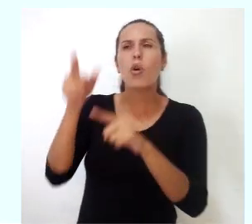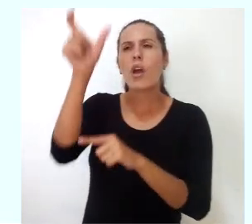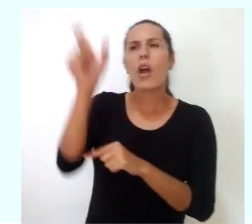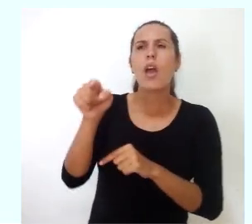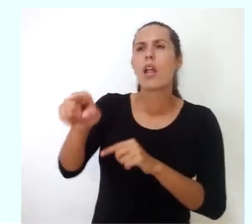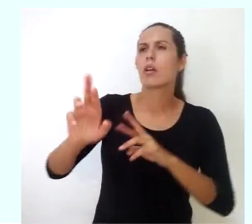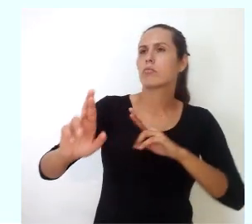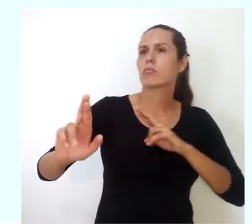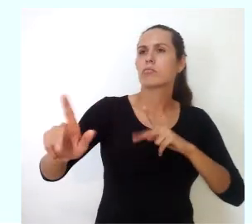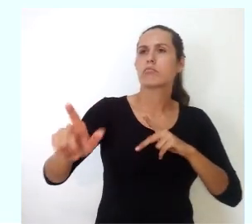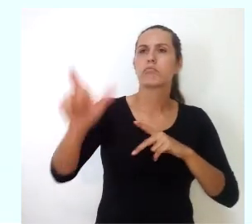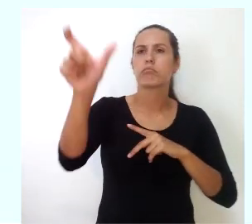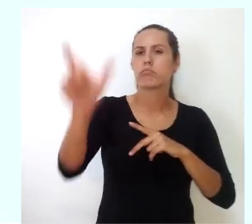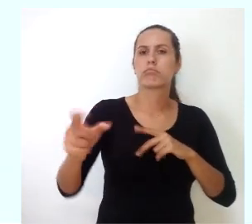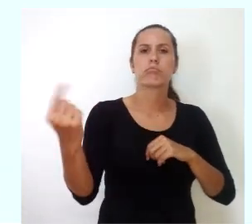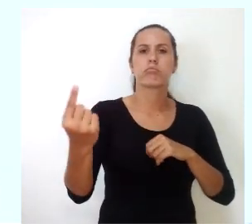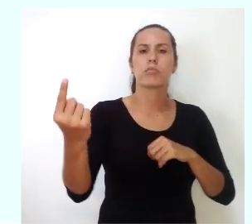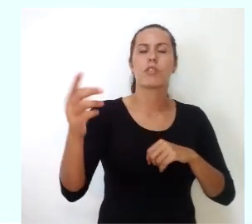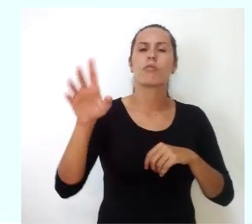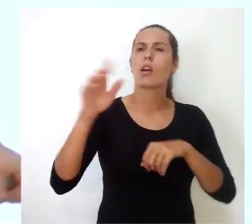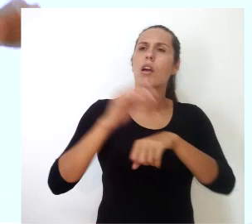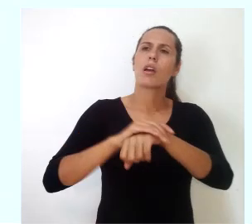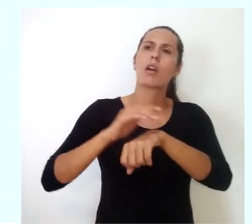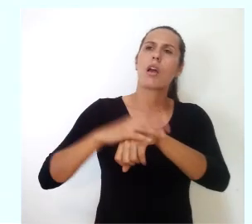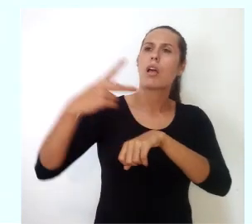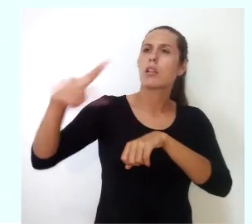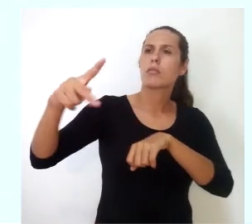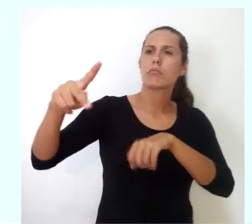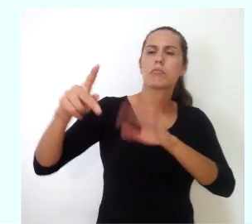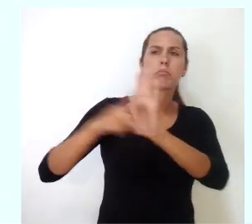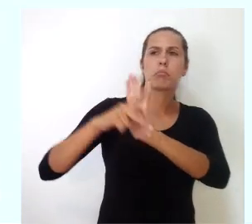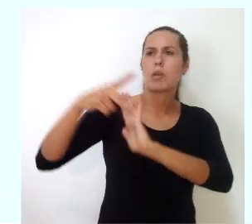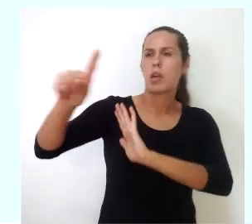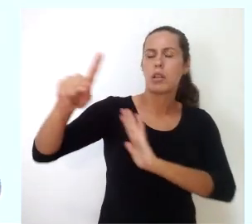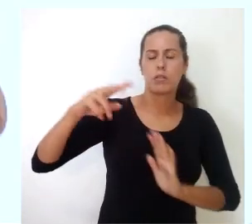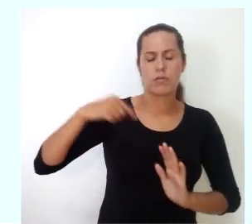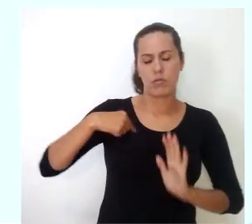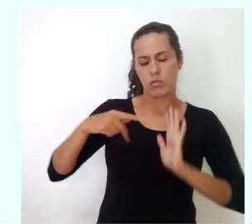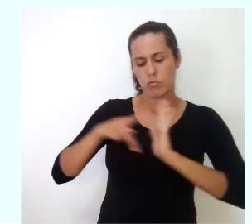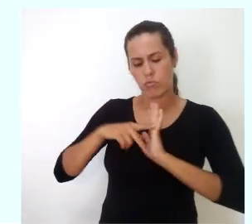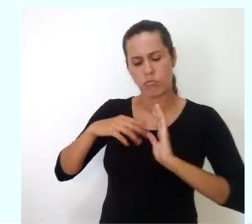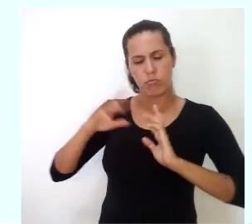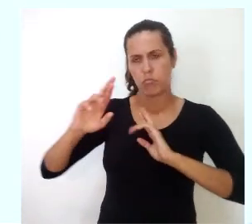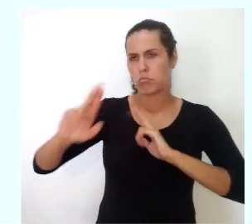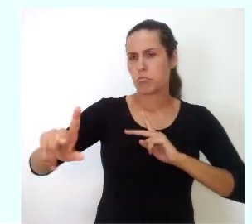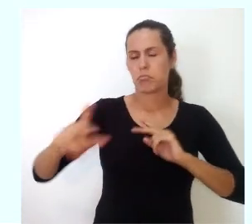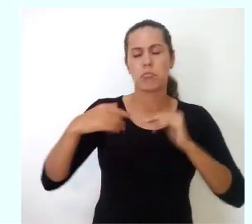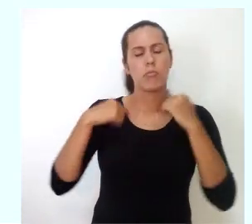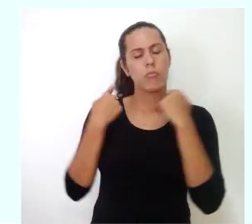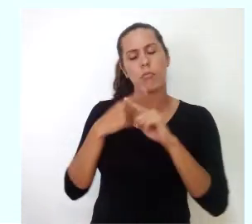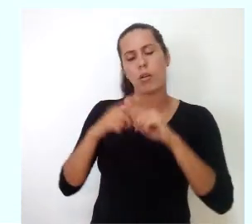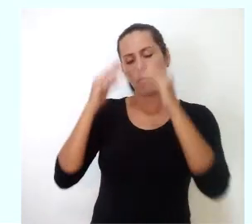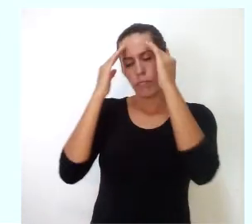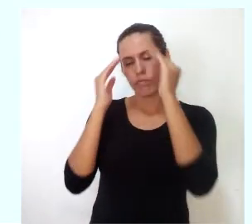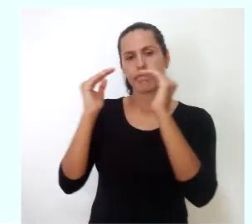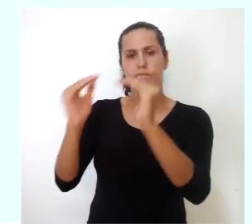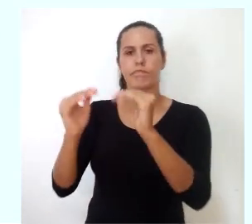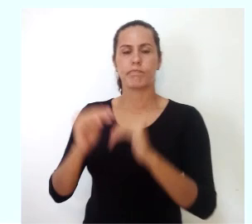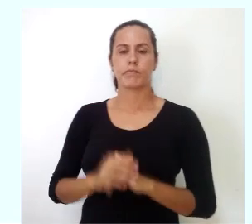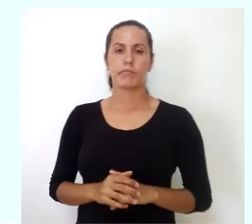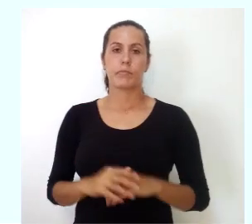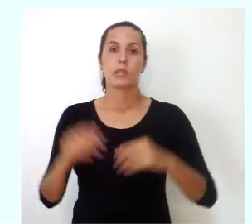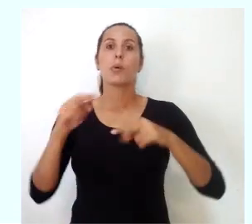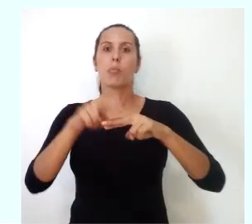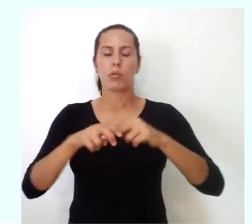ser singular. Se ele é singular, certo? Ele pensa diferente de mim. Então, ética, religião,